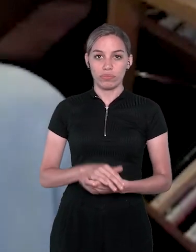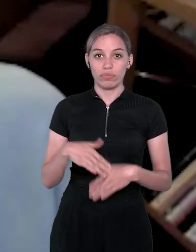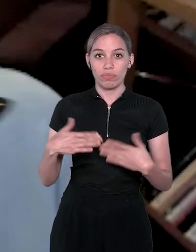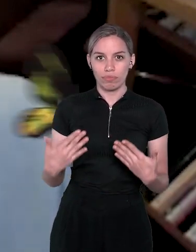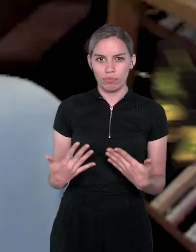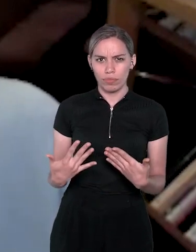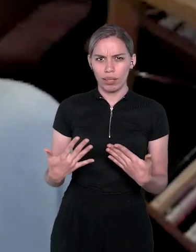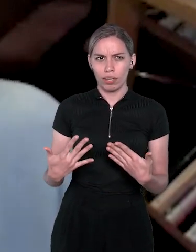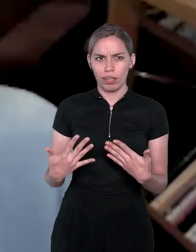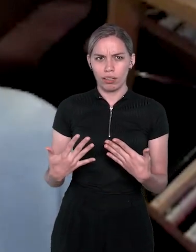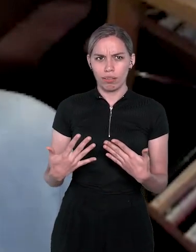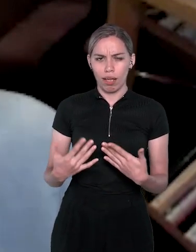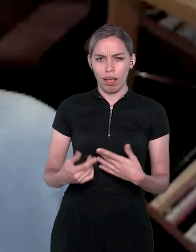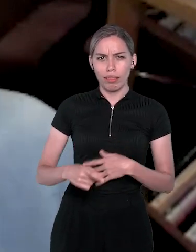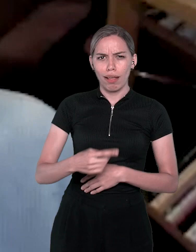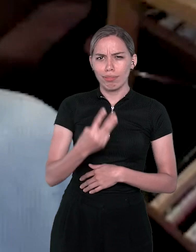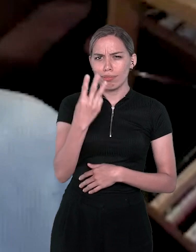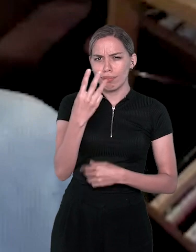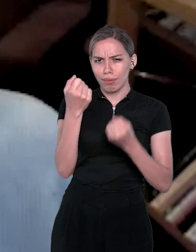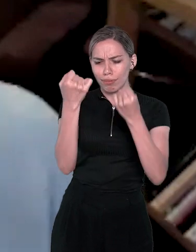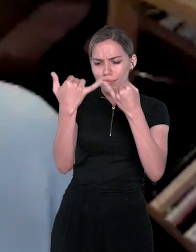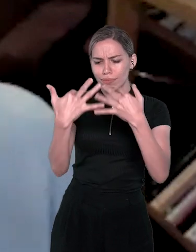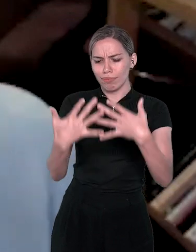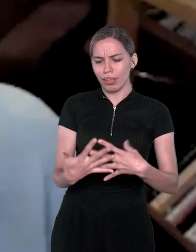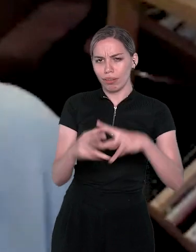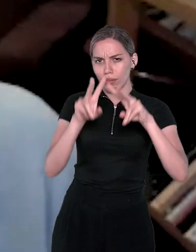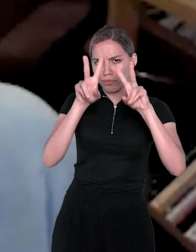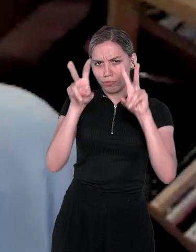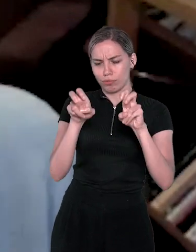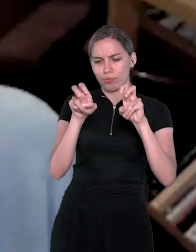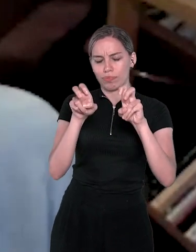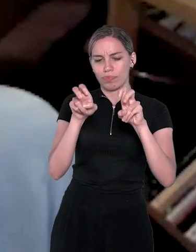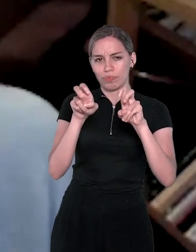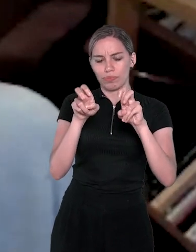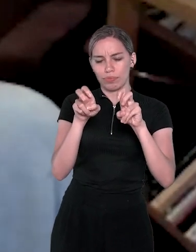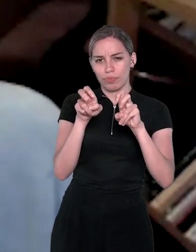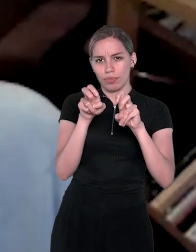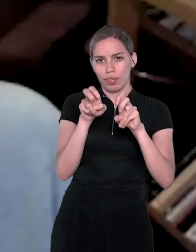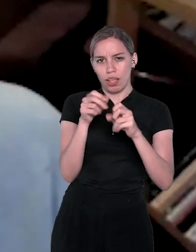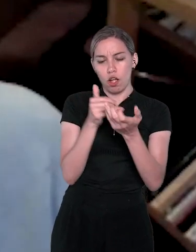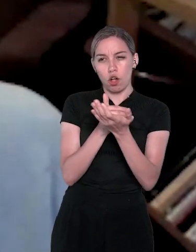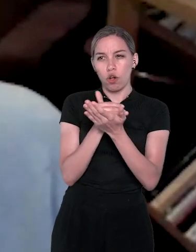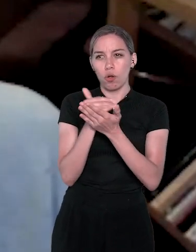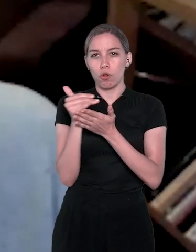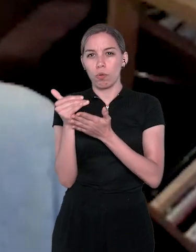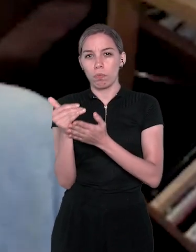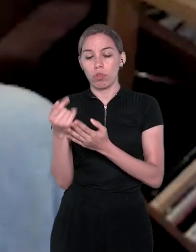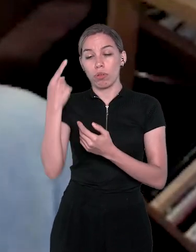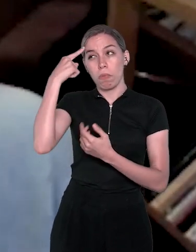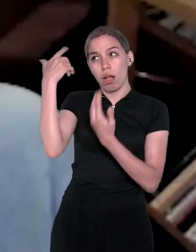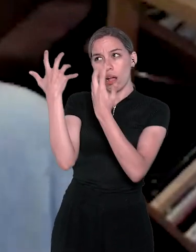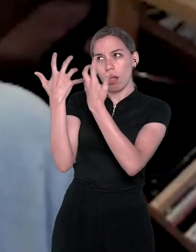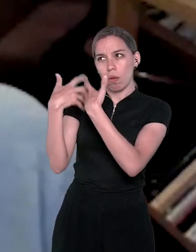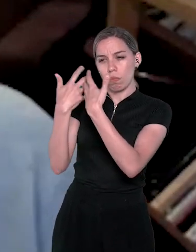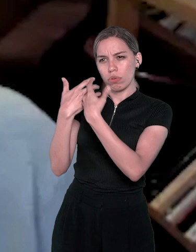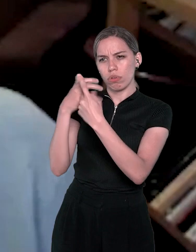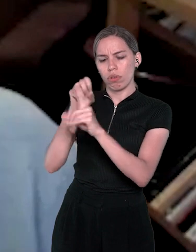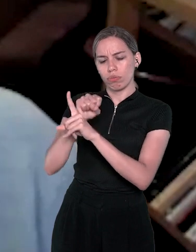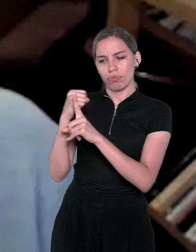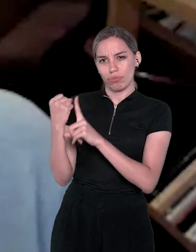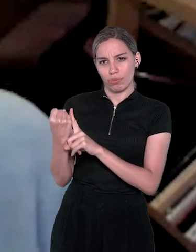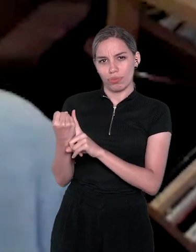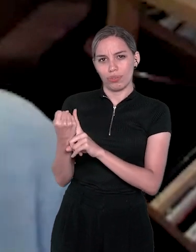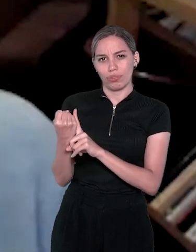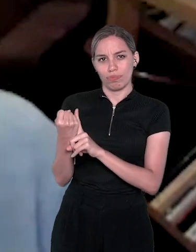claro. Vou dar três breves explicações sobre essa questão, né? Começou de uma reflexão,